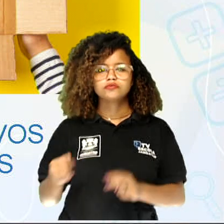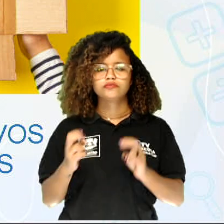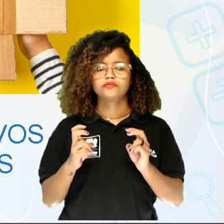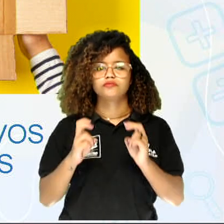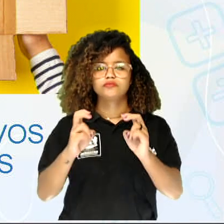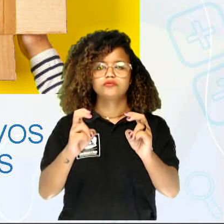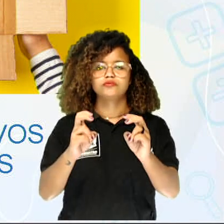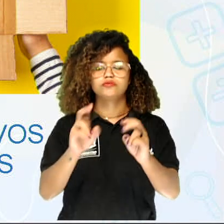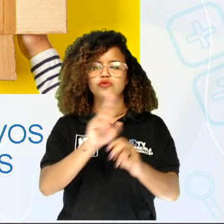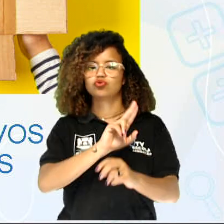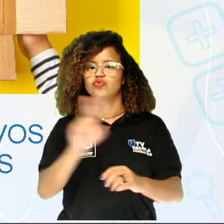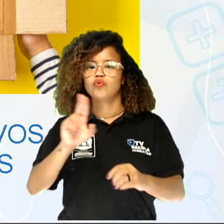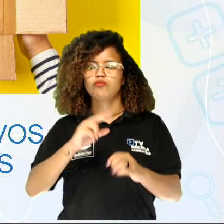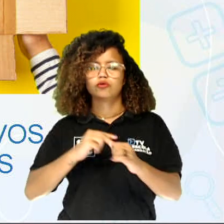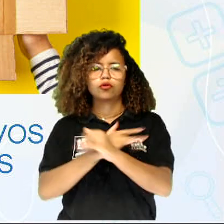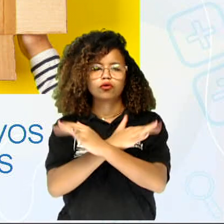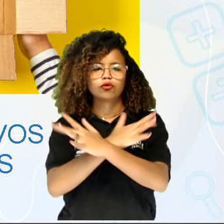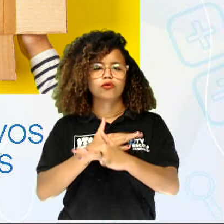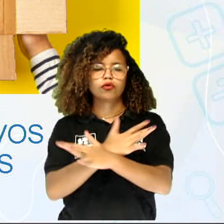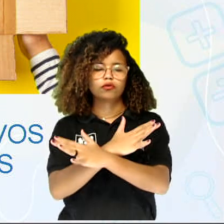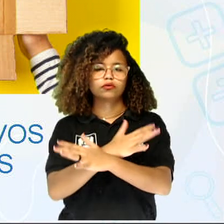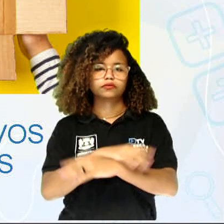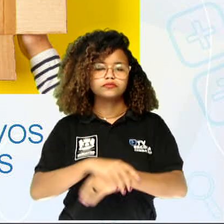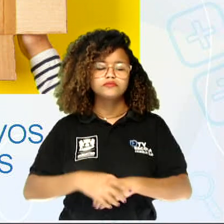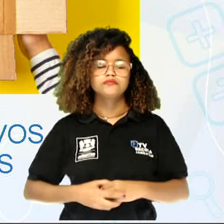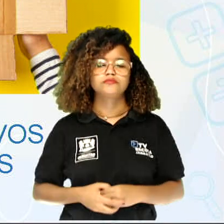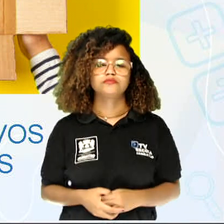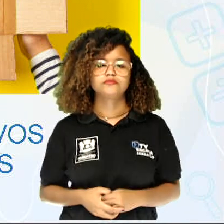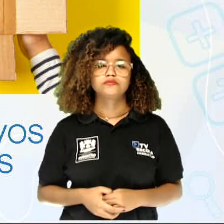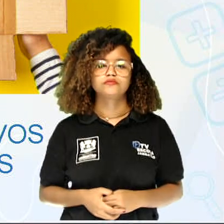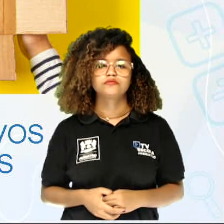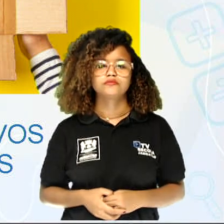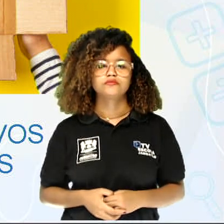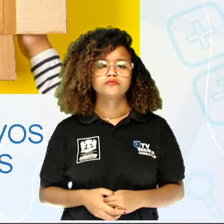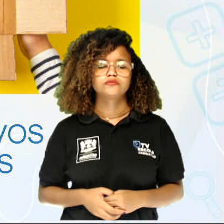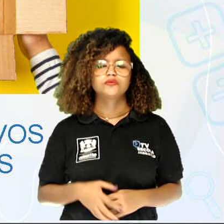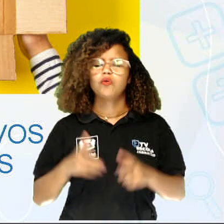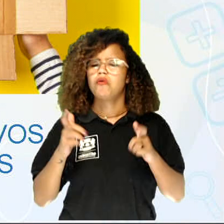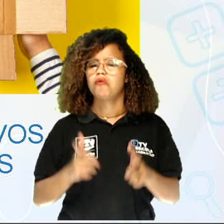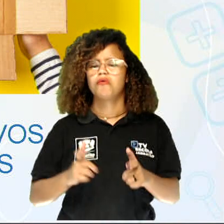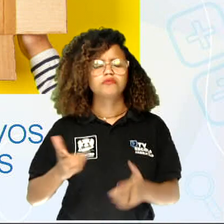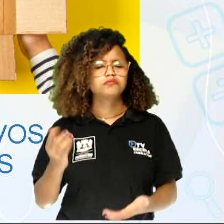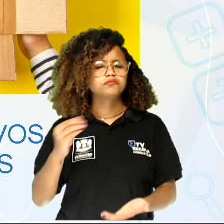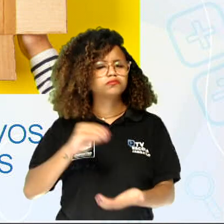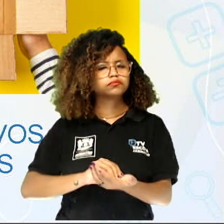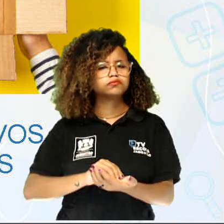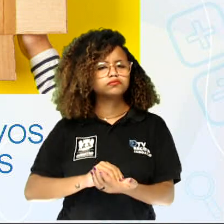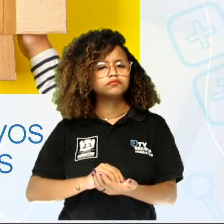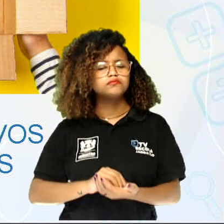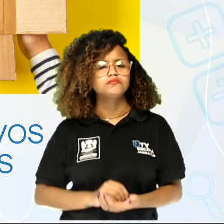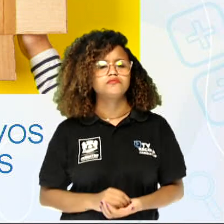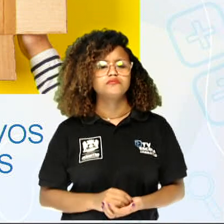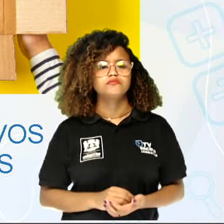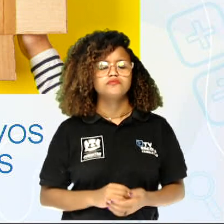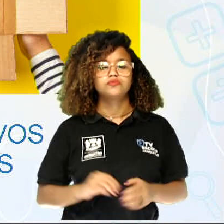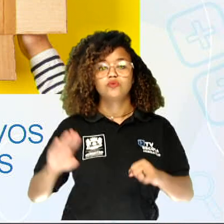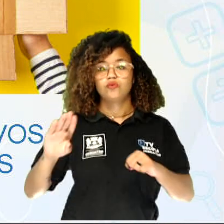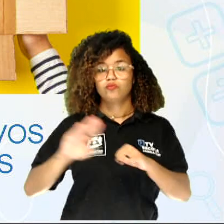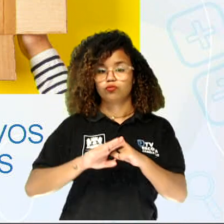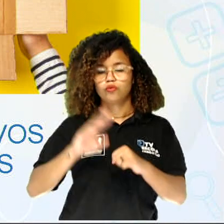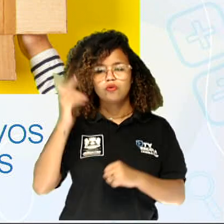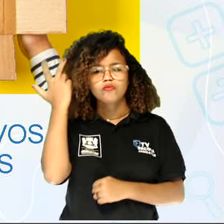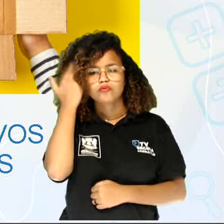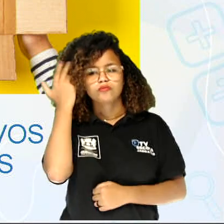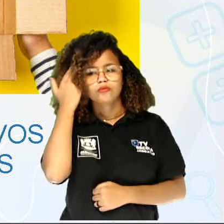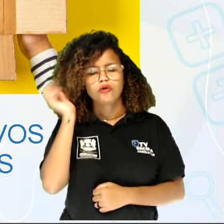de um município, nossa cidade. Onde é que a gente vai colocar? Caixa do substantivo